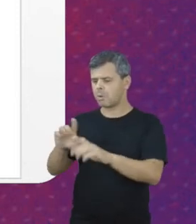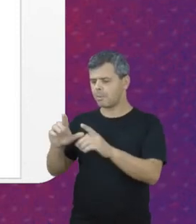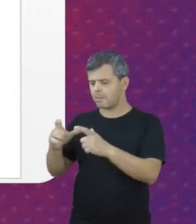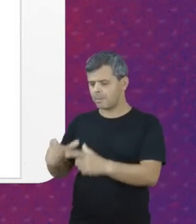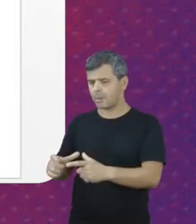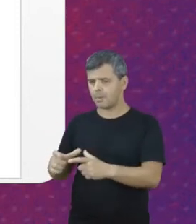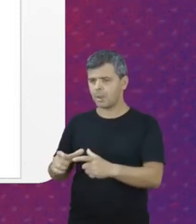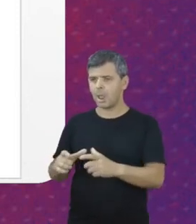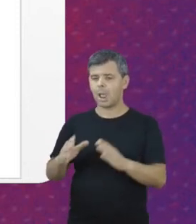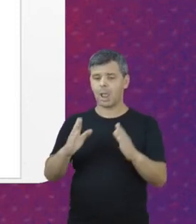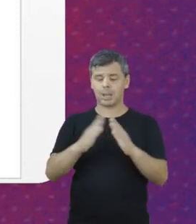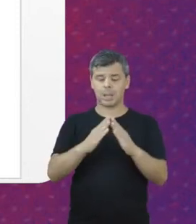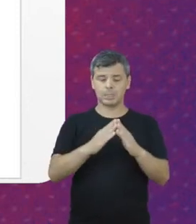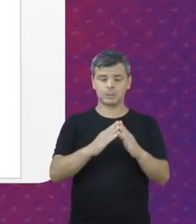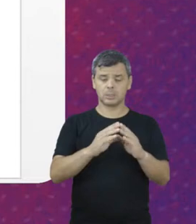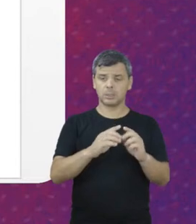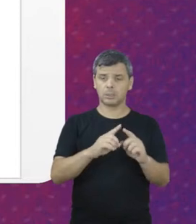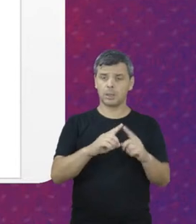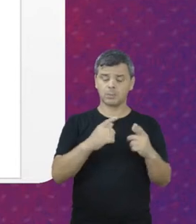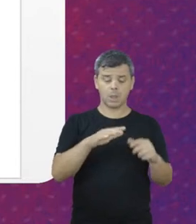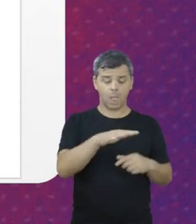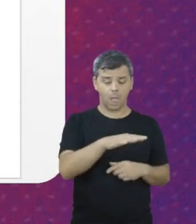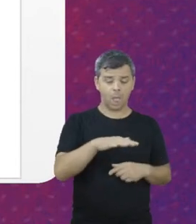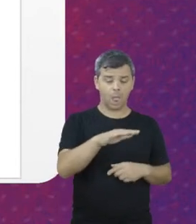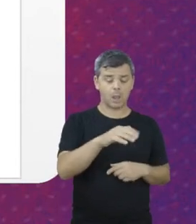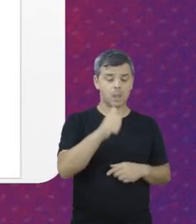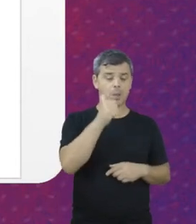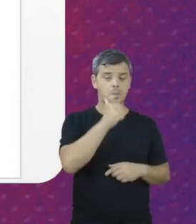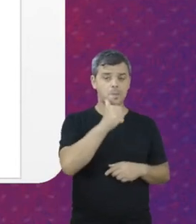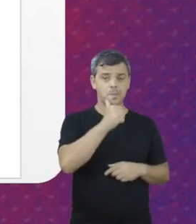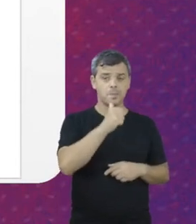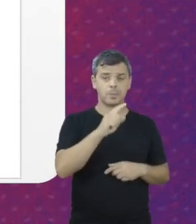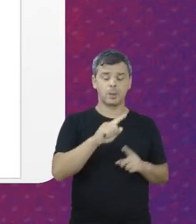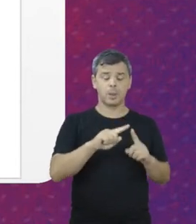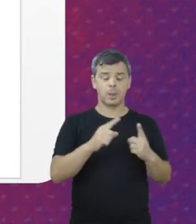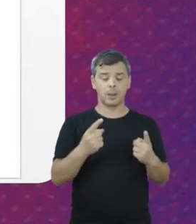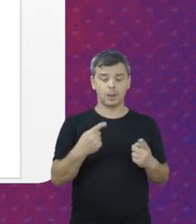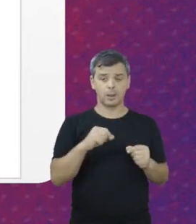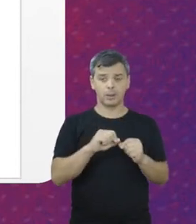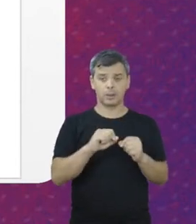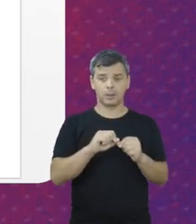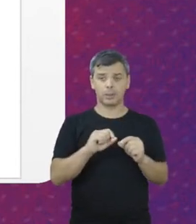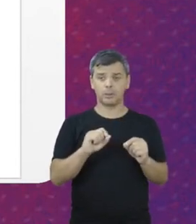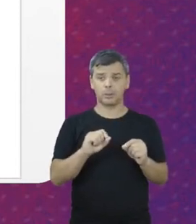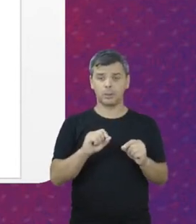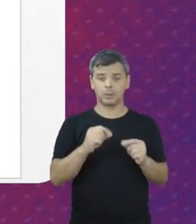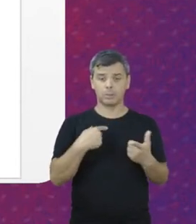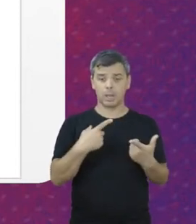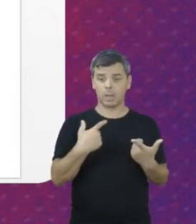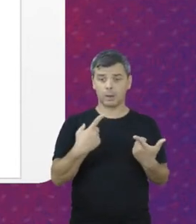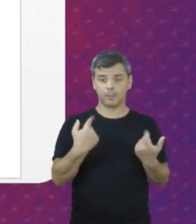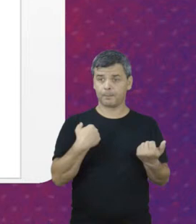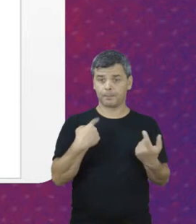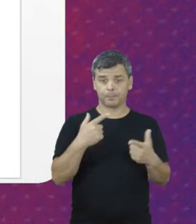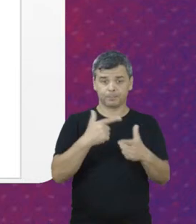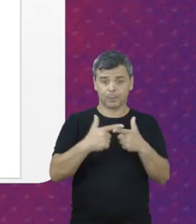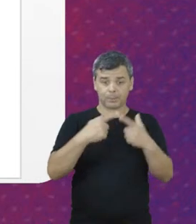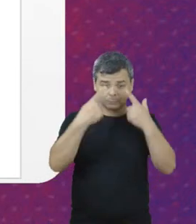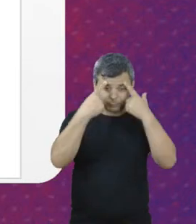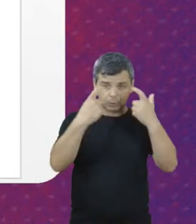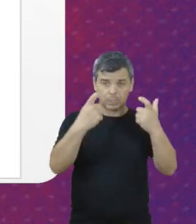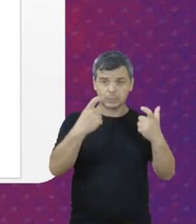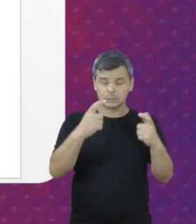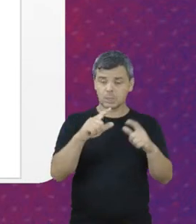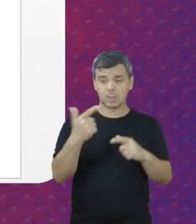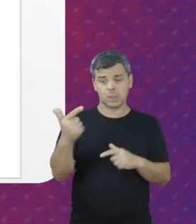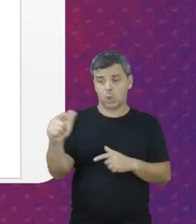A casa-abrigo, que é um espaço em que a mulher ela vai quando ela está em alto risco e não tem outras portas, não